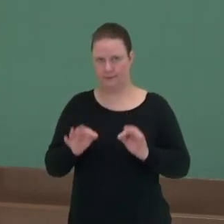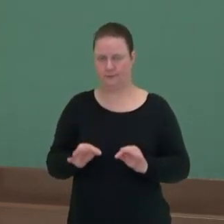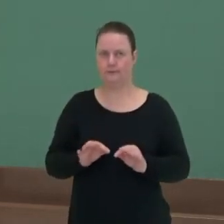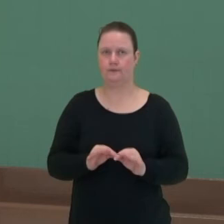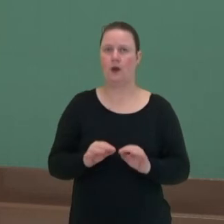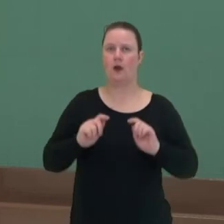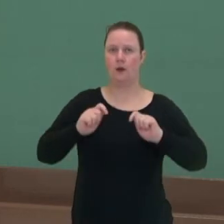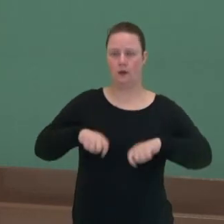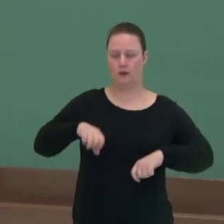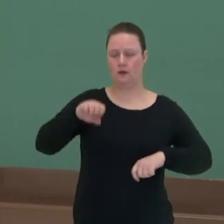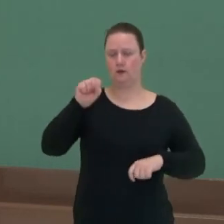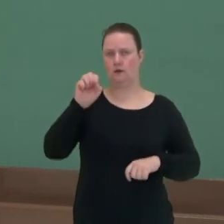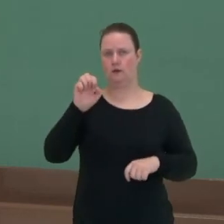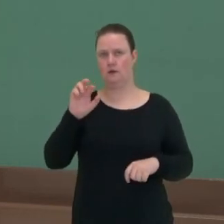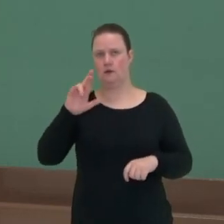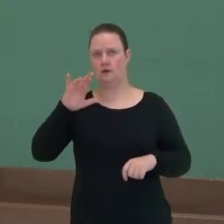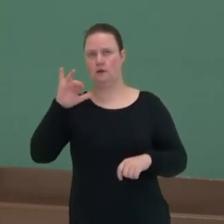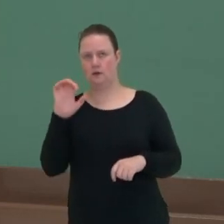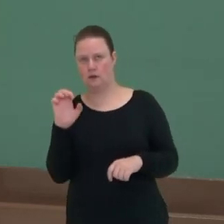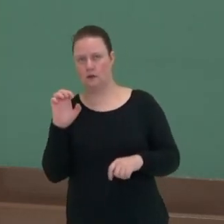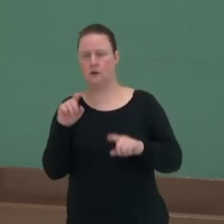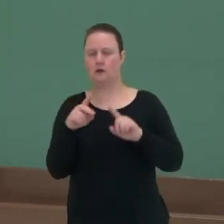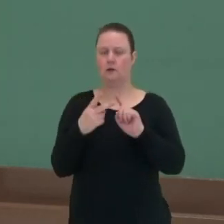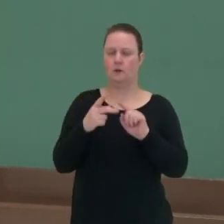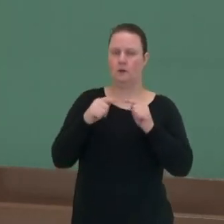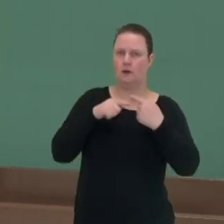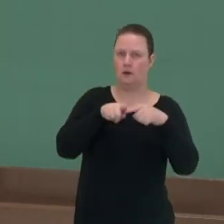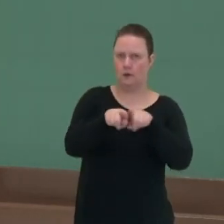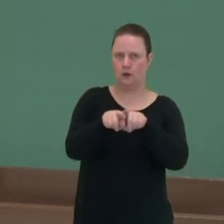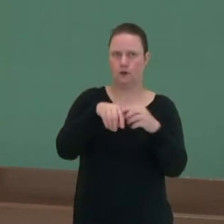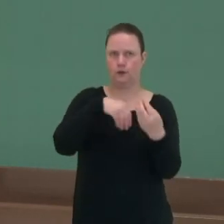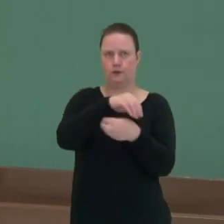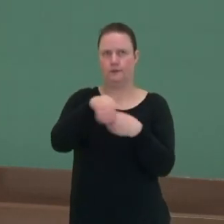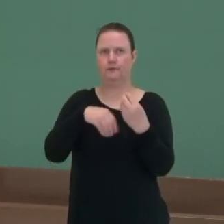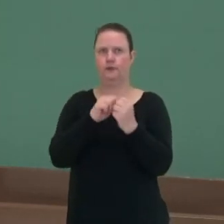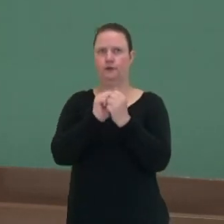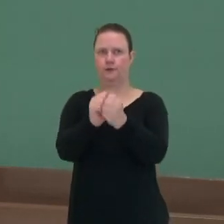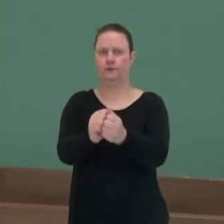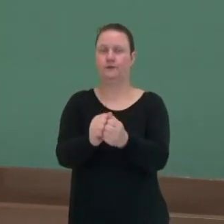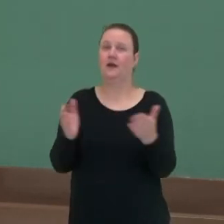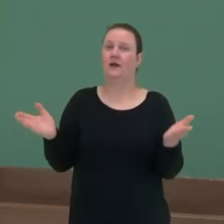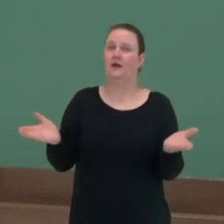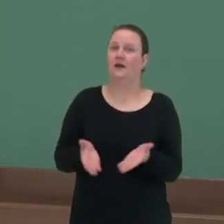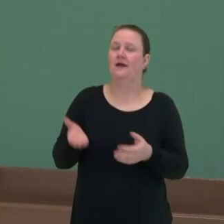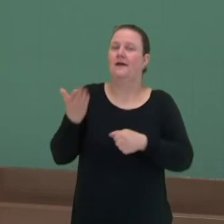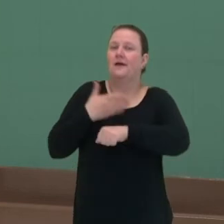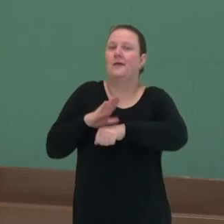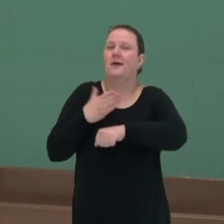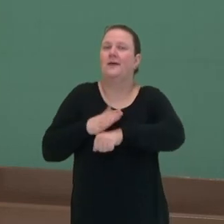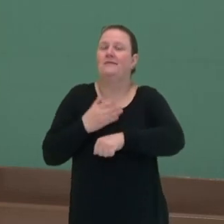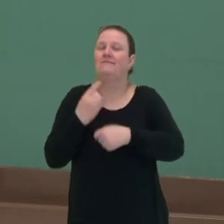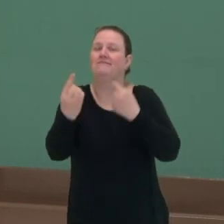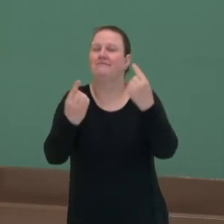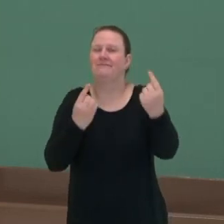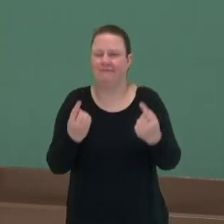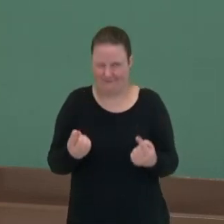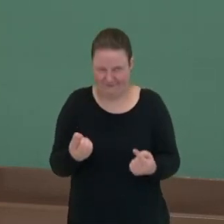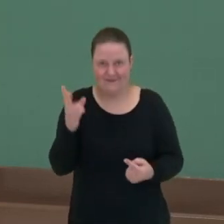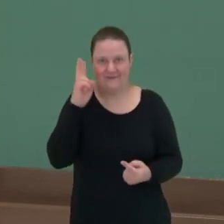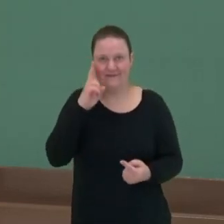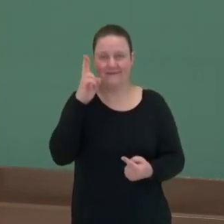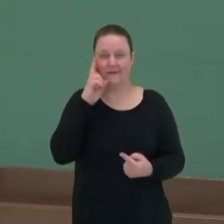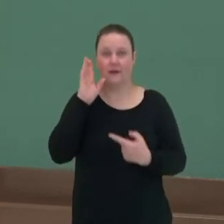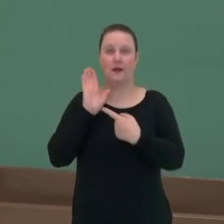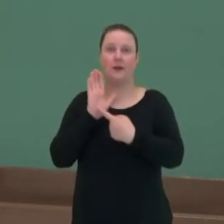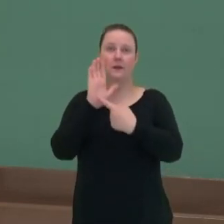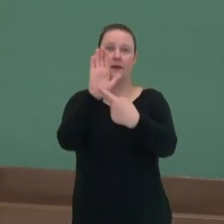em série quanto em paralelo. É uma junção dos dois. E aqui nós vamos para a nossa mão na massa que eu falei. Vou apresentar